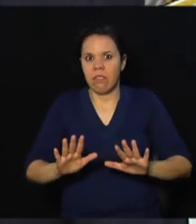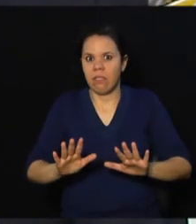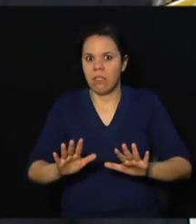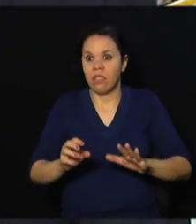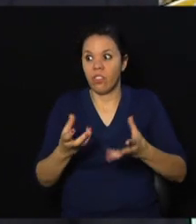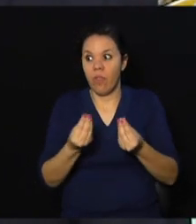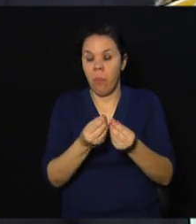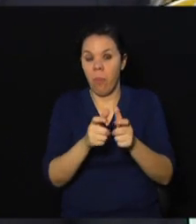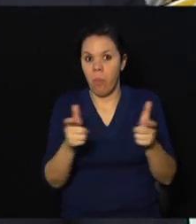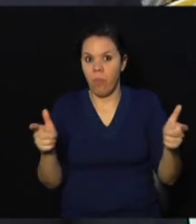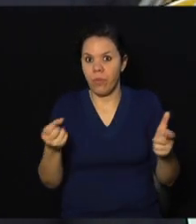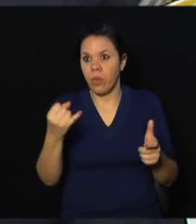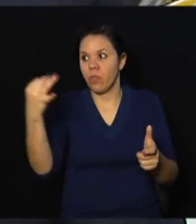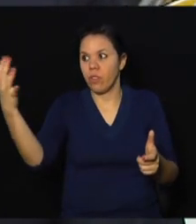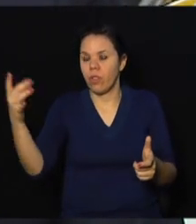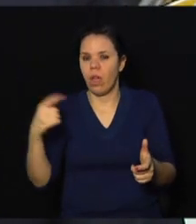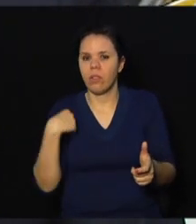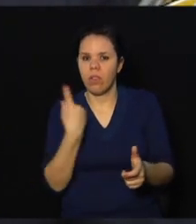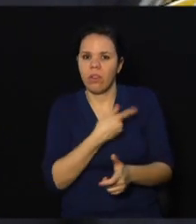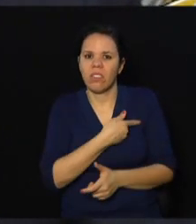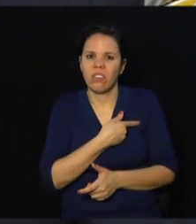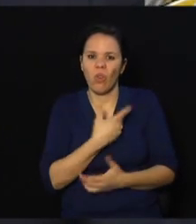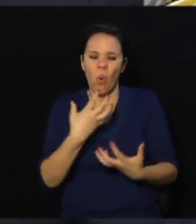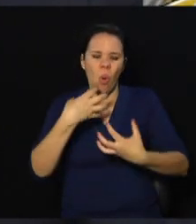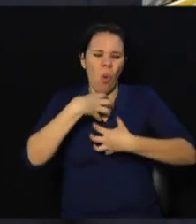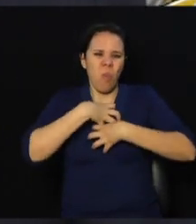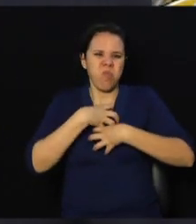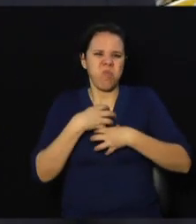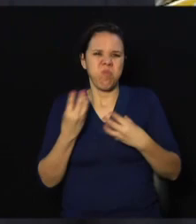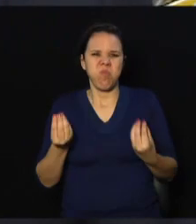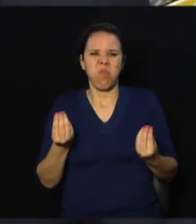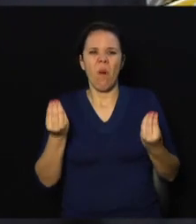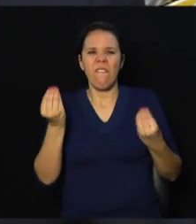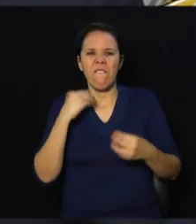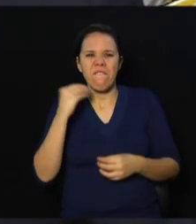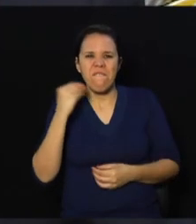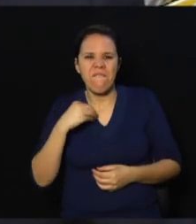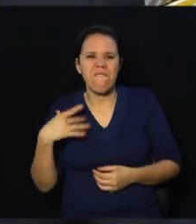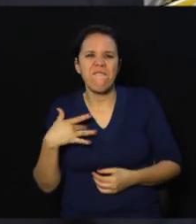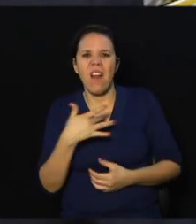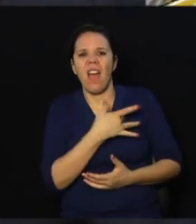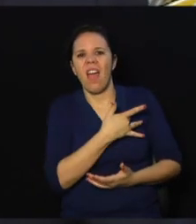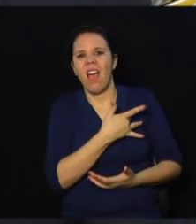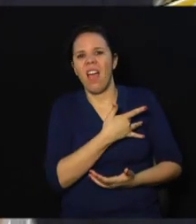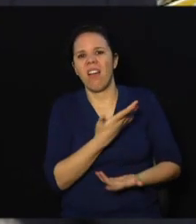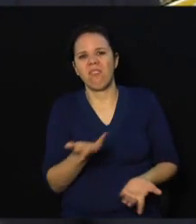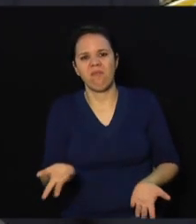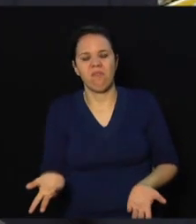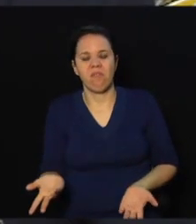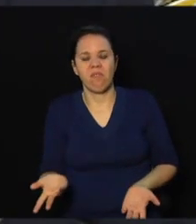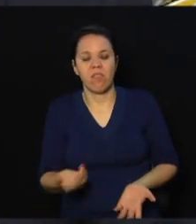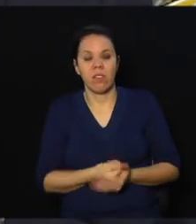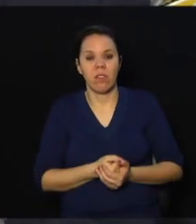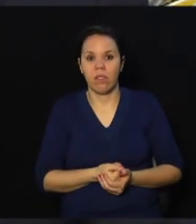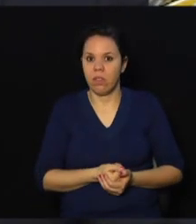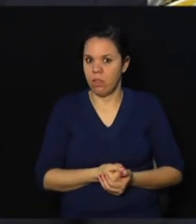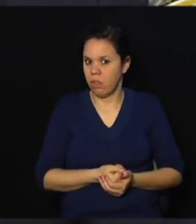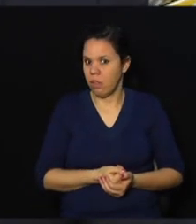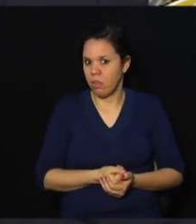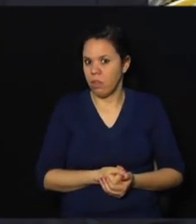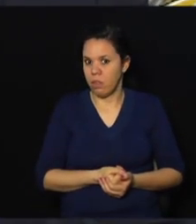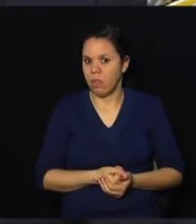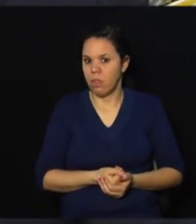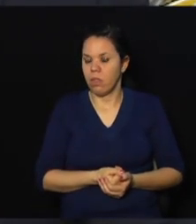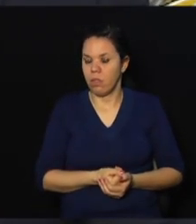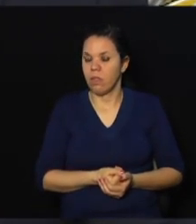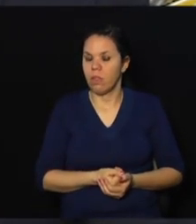ele já enfraquece o nosso sistema imunológico. Então já começa por aí. Então vai afetar na hora da prova. Exato. E aí tem um outro